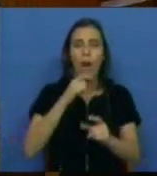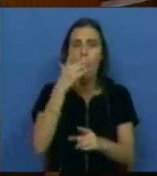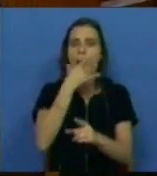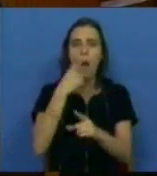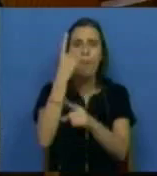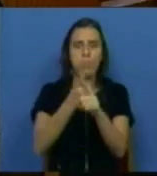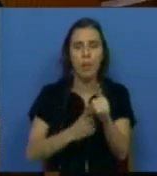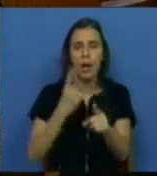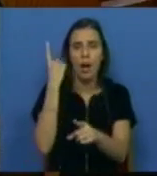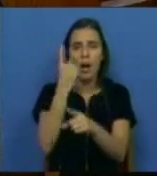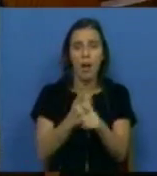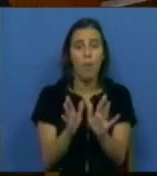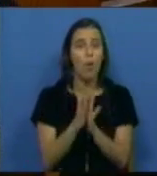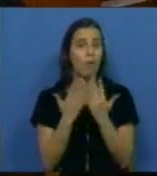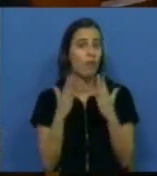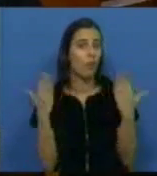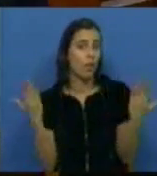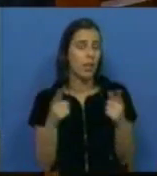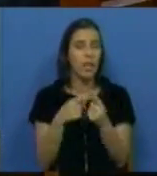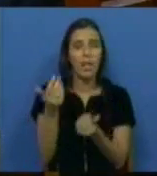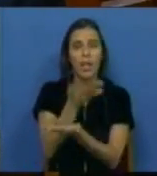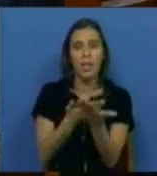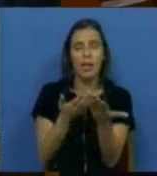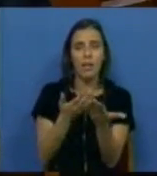costume. O folhetim